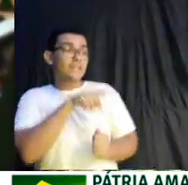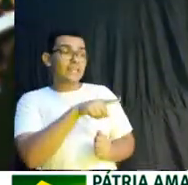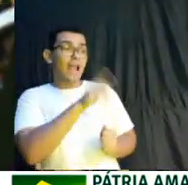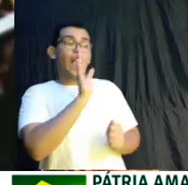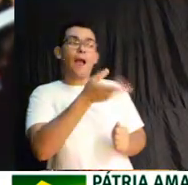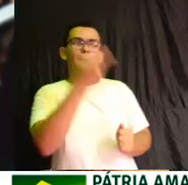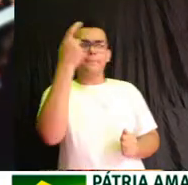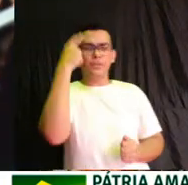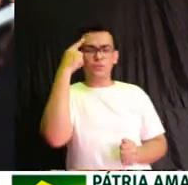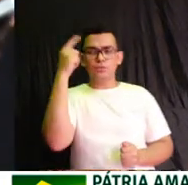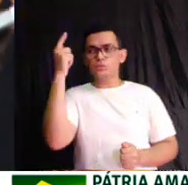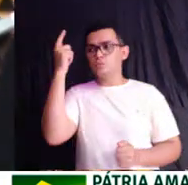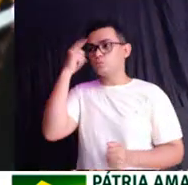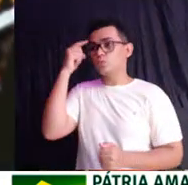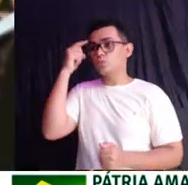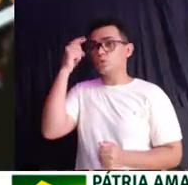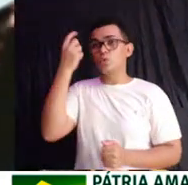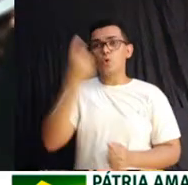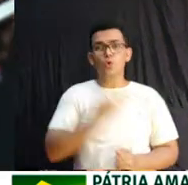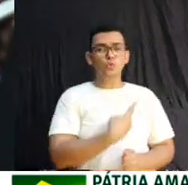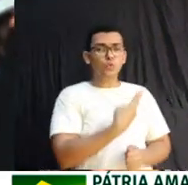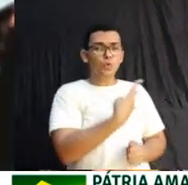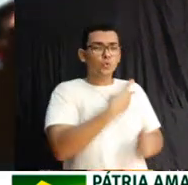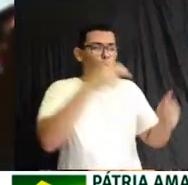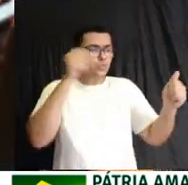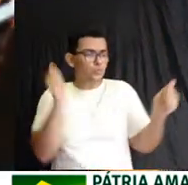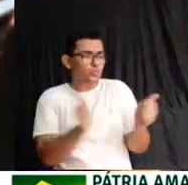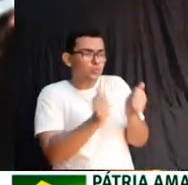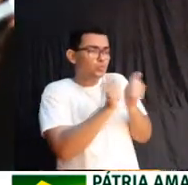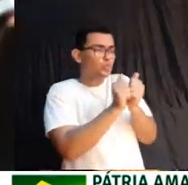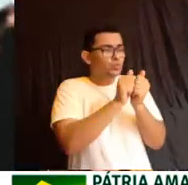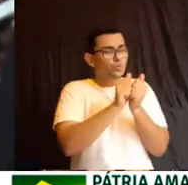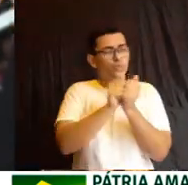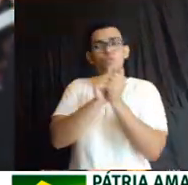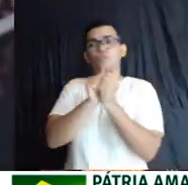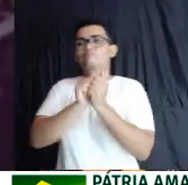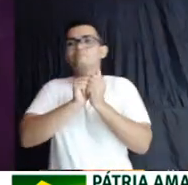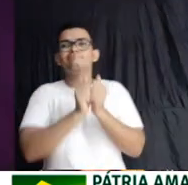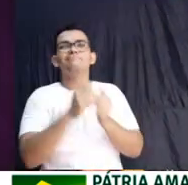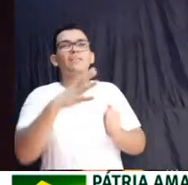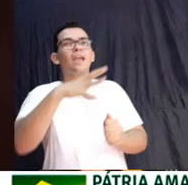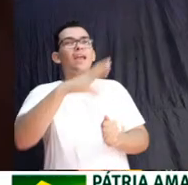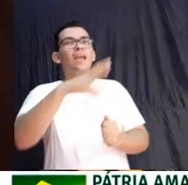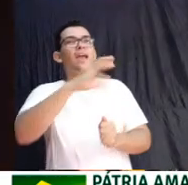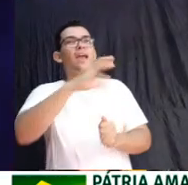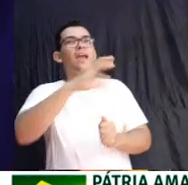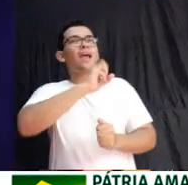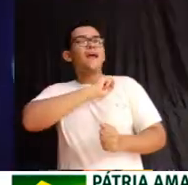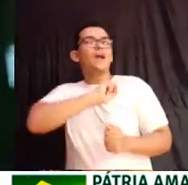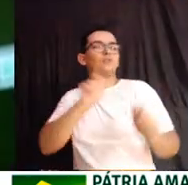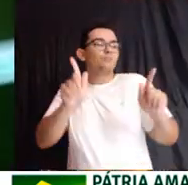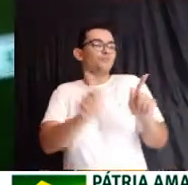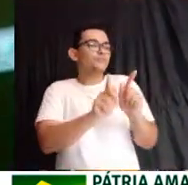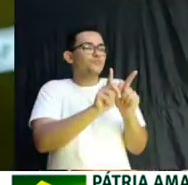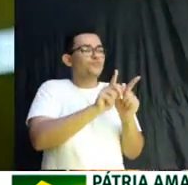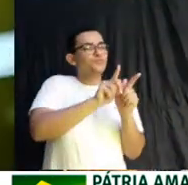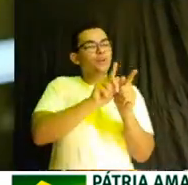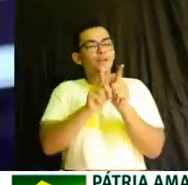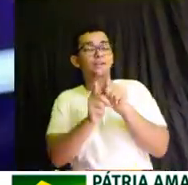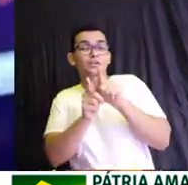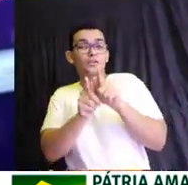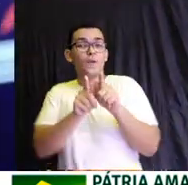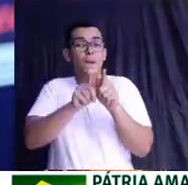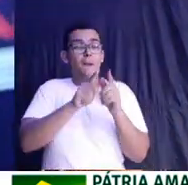E já pensou? O ar-condicionado quis a gente suando, a TV no volume mais